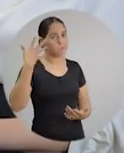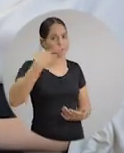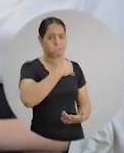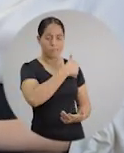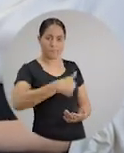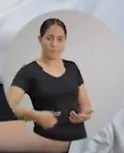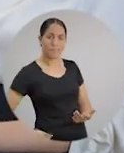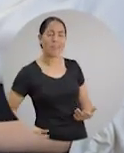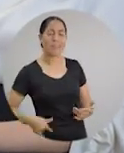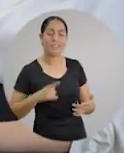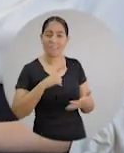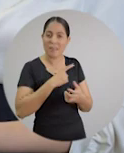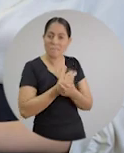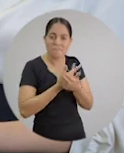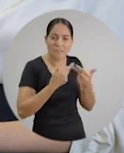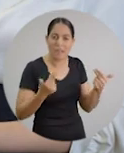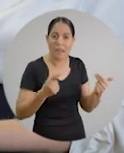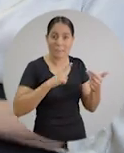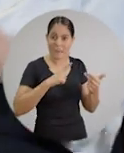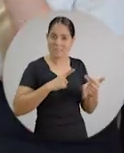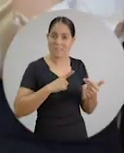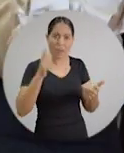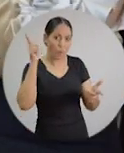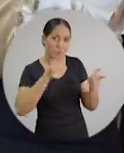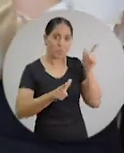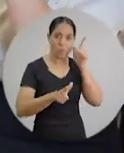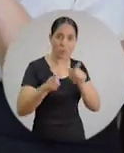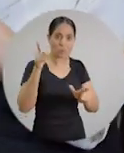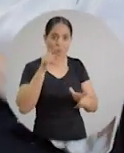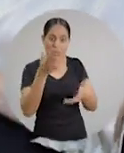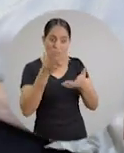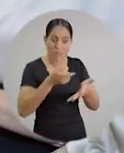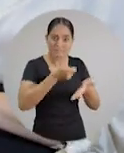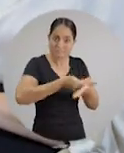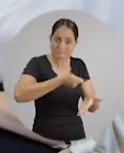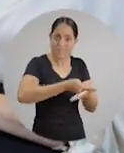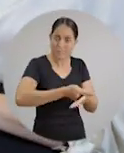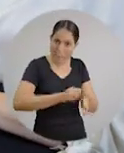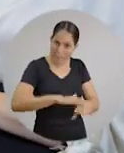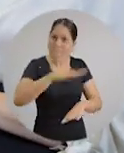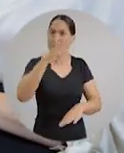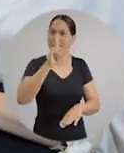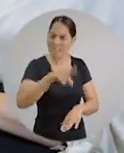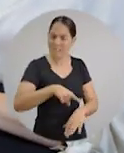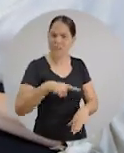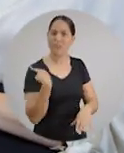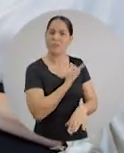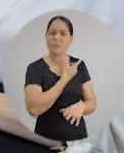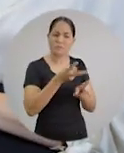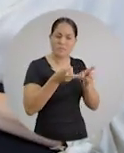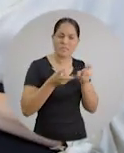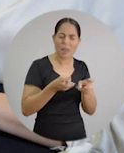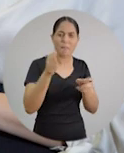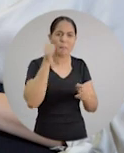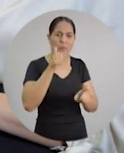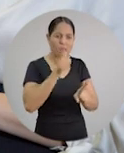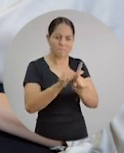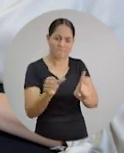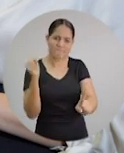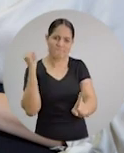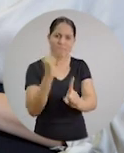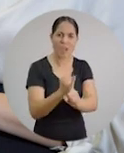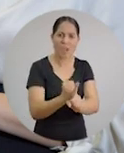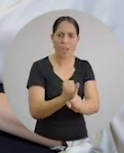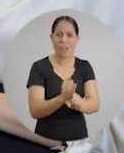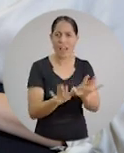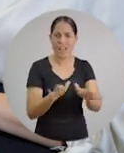pensadas a partir desses números, mas tem muita conquista ainda por vir, porque a gente percebe que muitas mulheres hoje que são